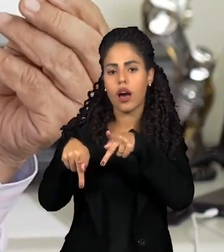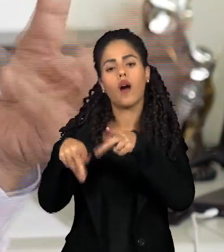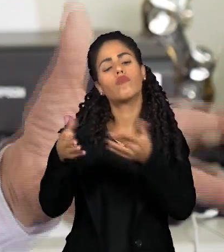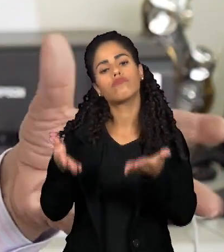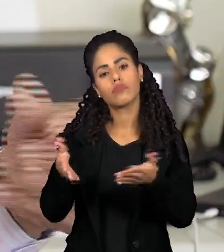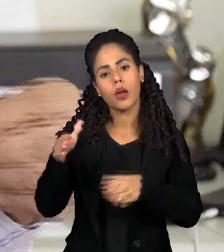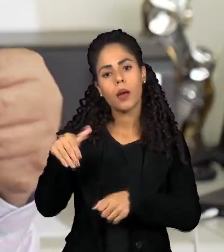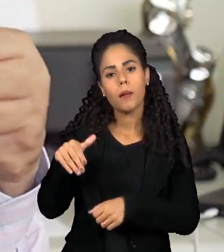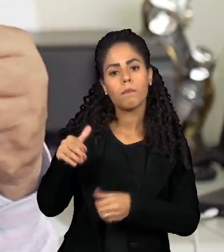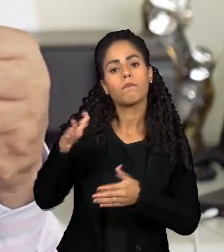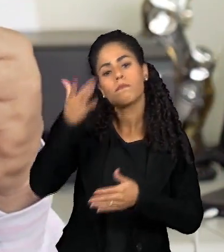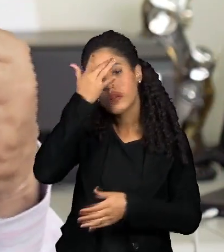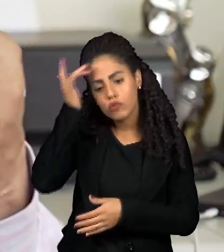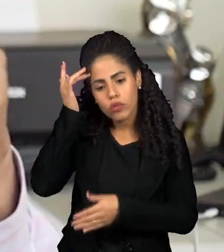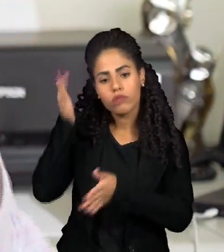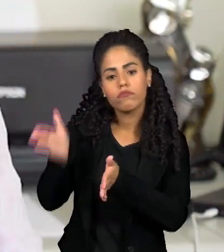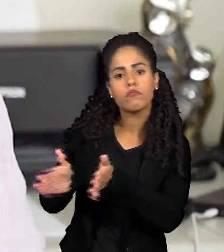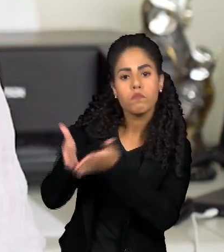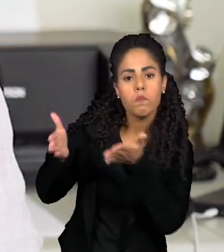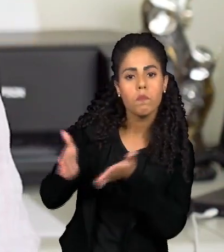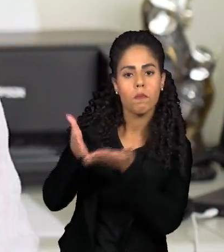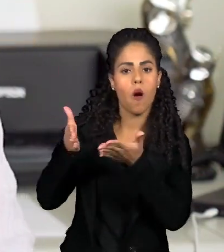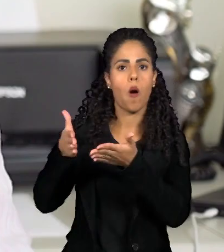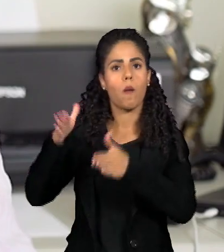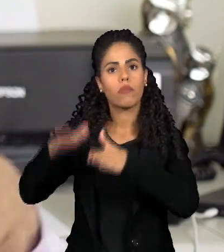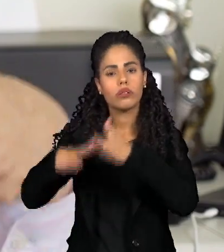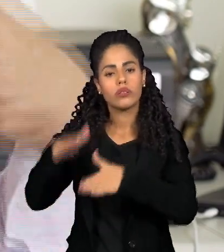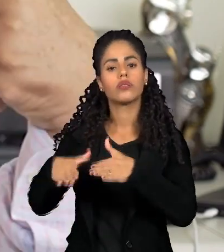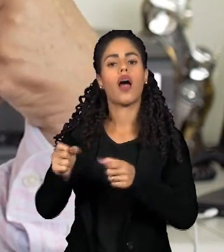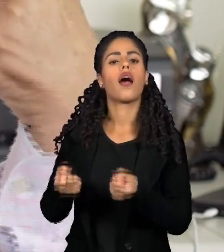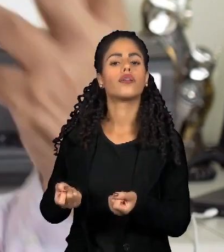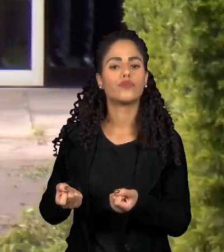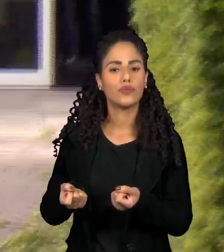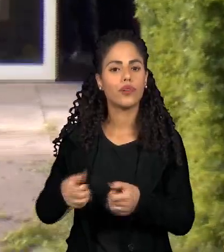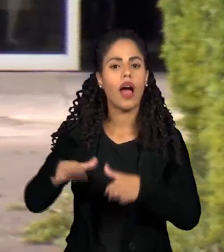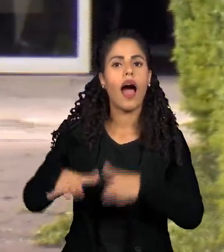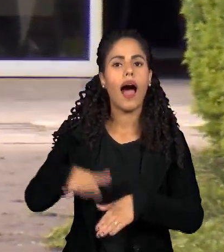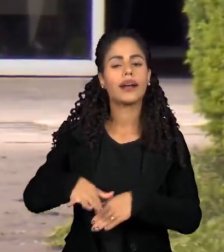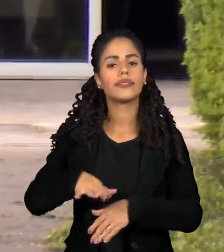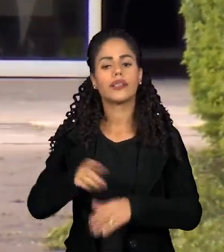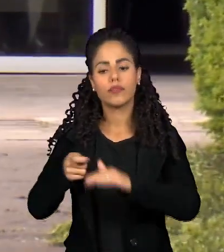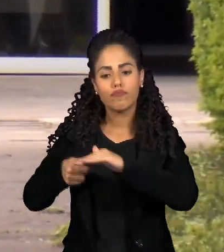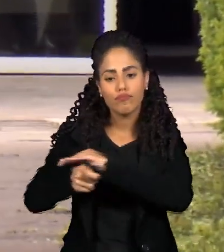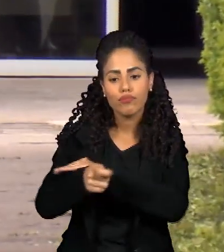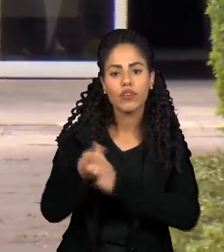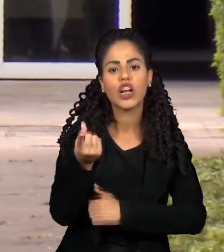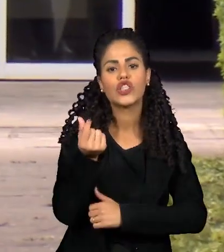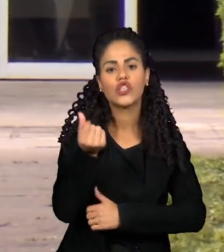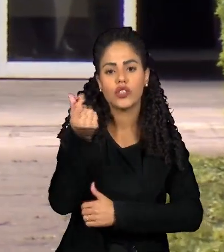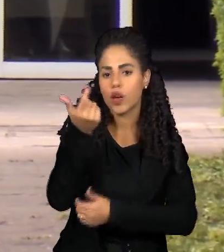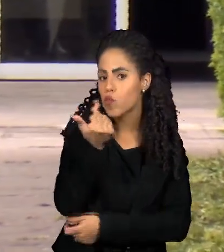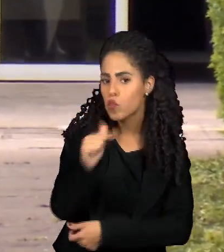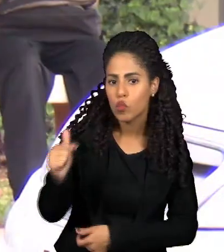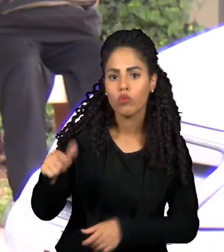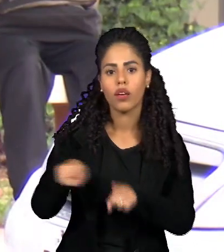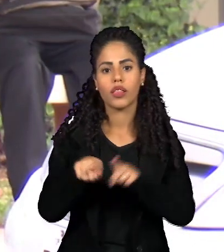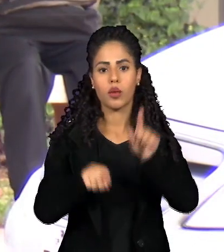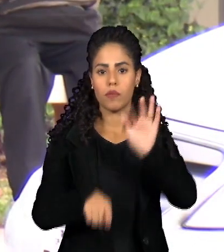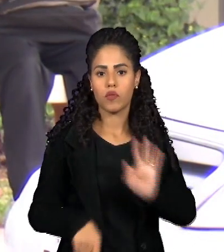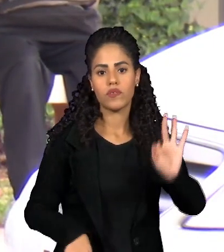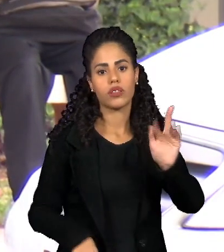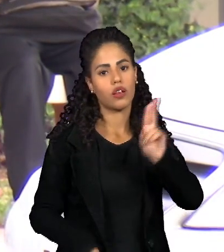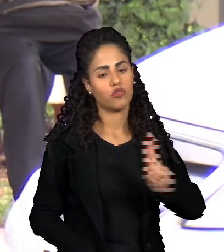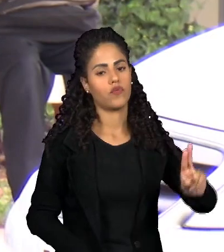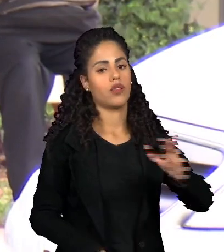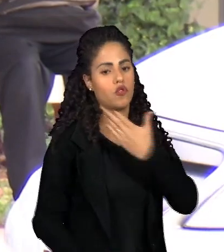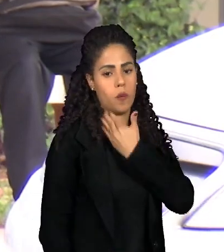mais carente, a população com menos recurso financeiro nas faculdades públicas,